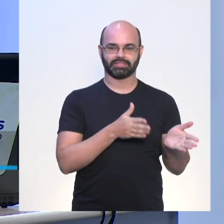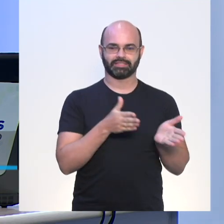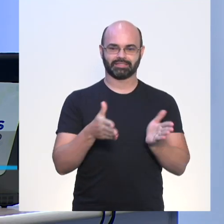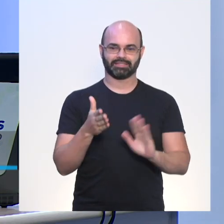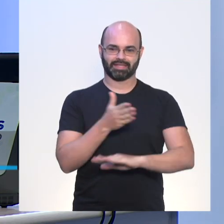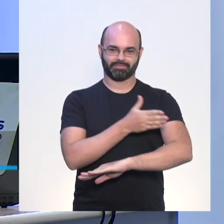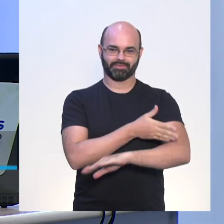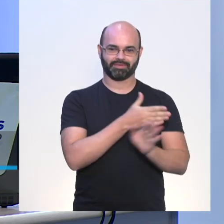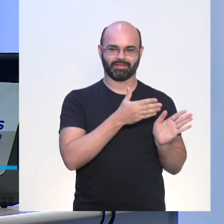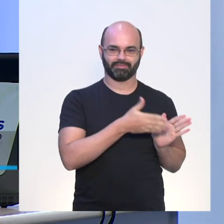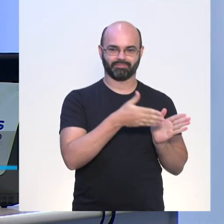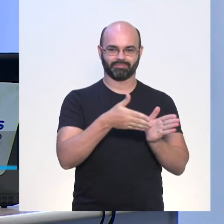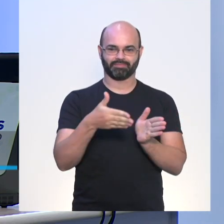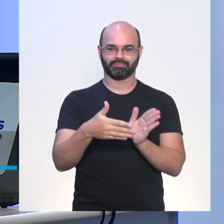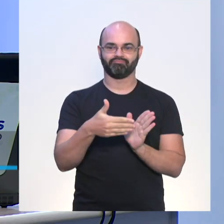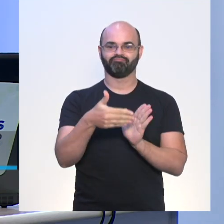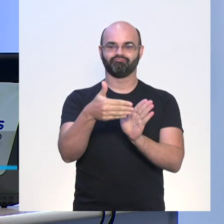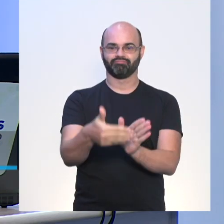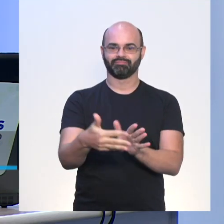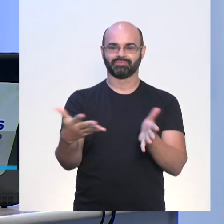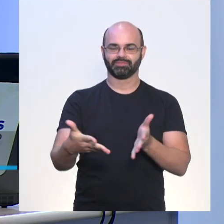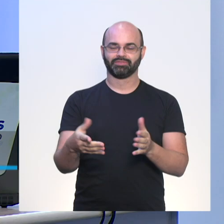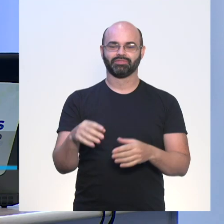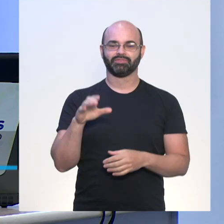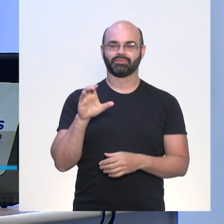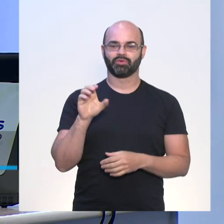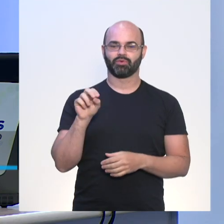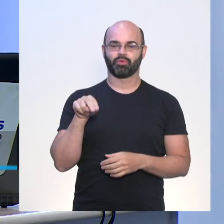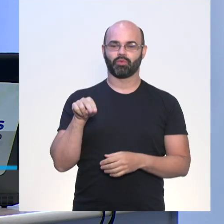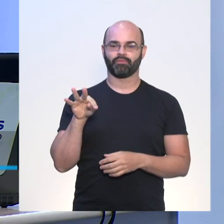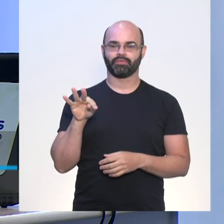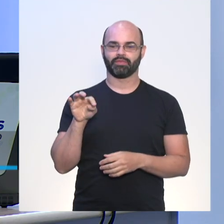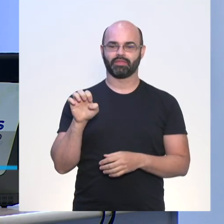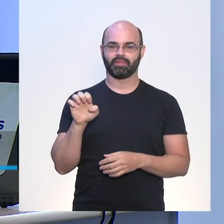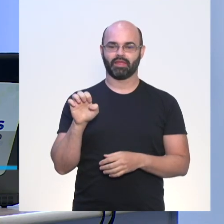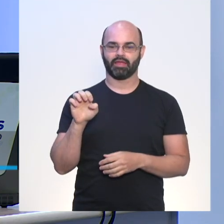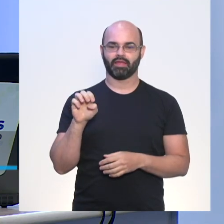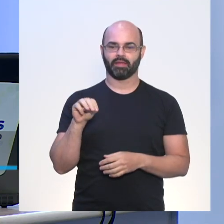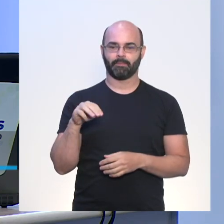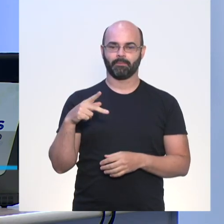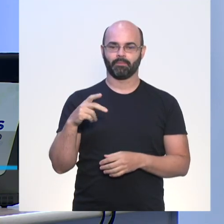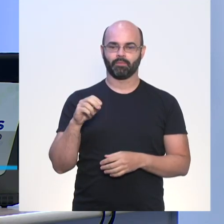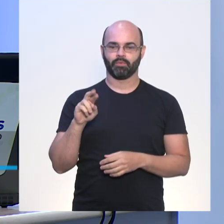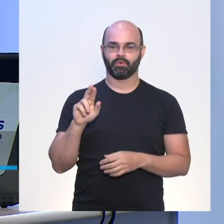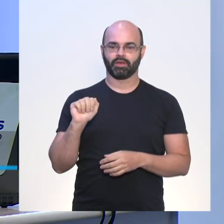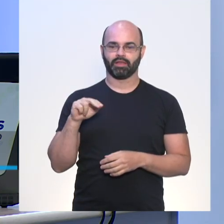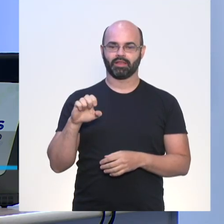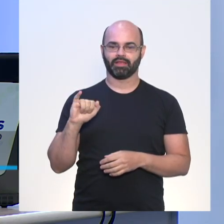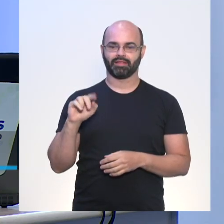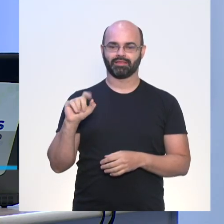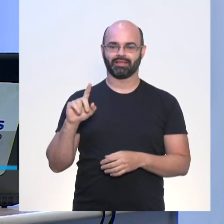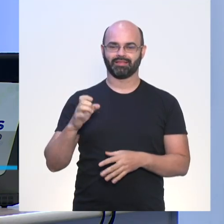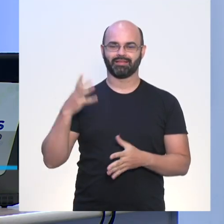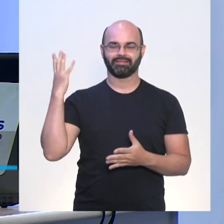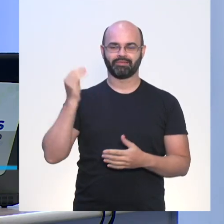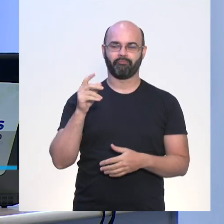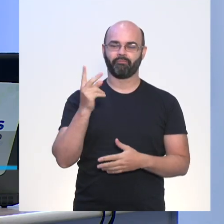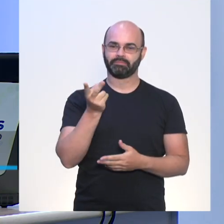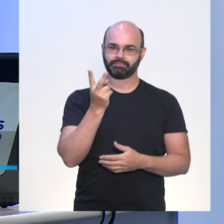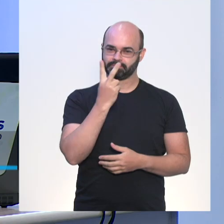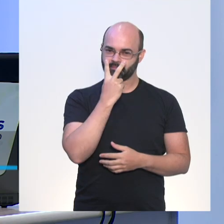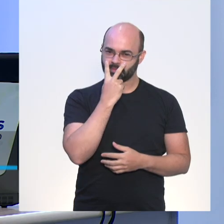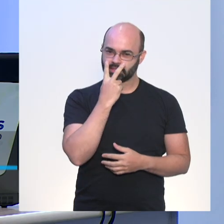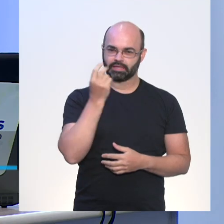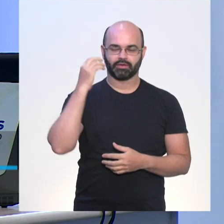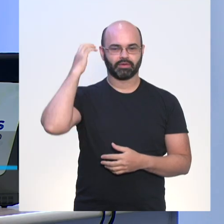a gente já não partilha mais dessas ideias de verdade, né, da mesma forma como Platão e Aristóteles acreditavam, ou da